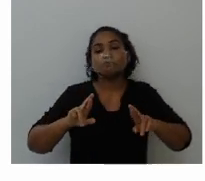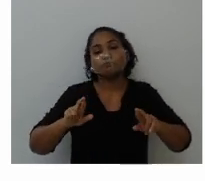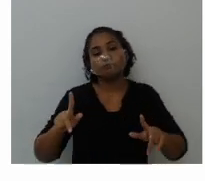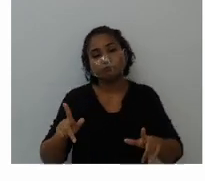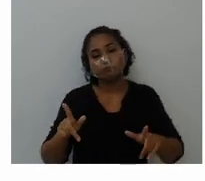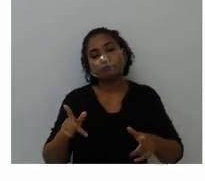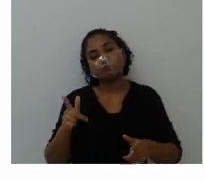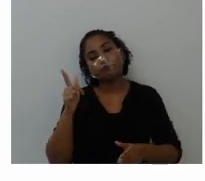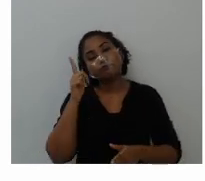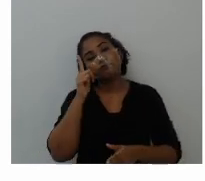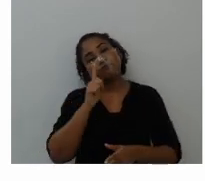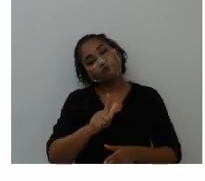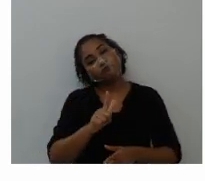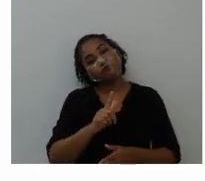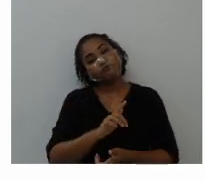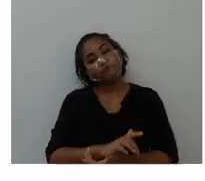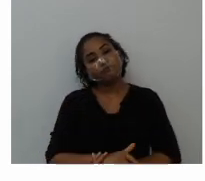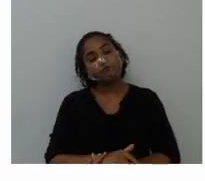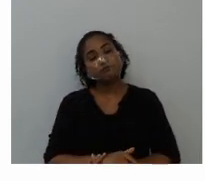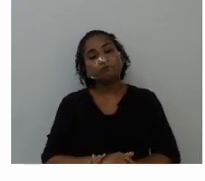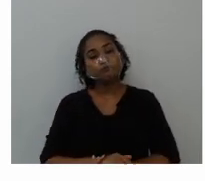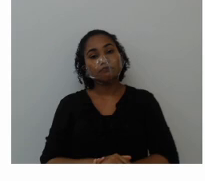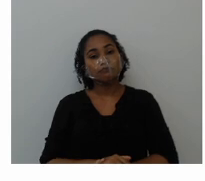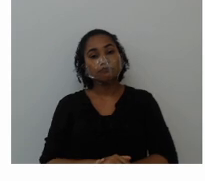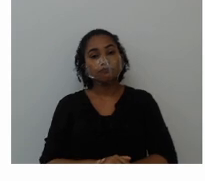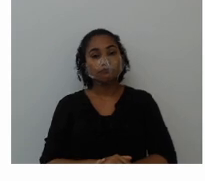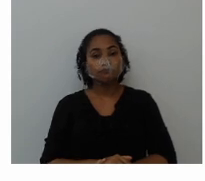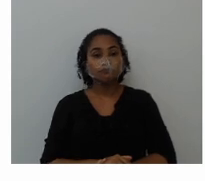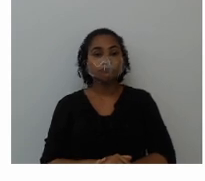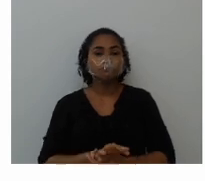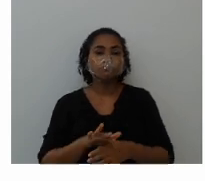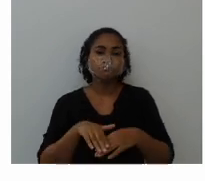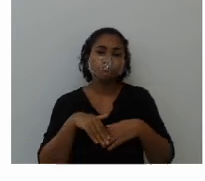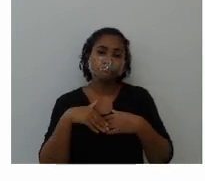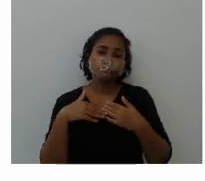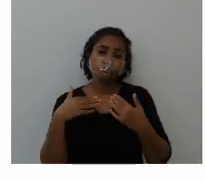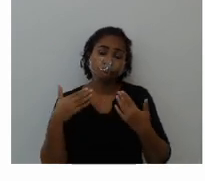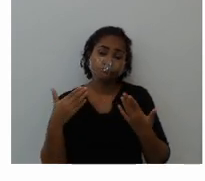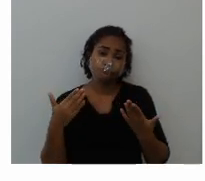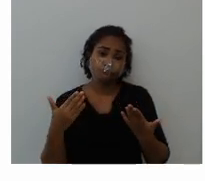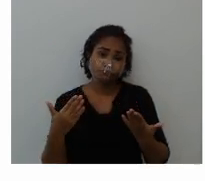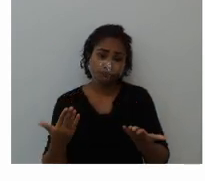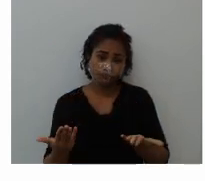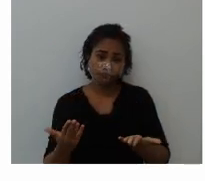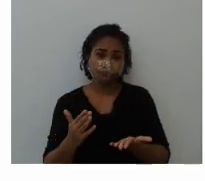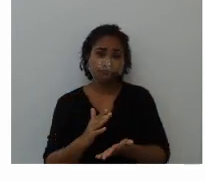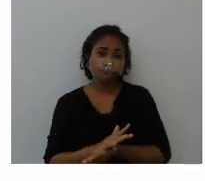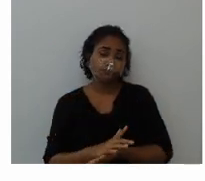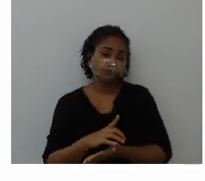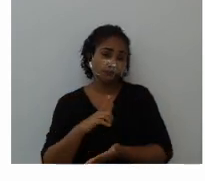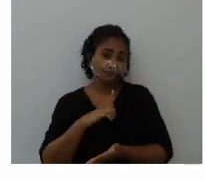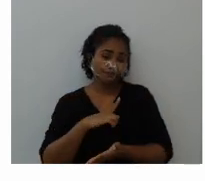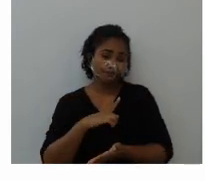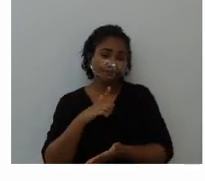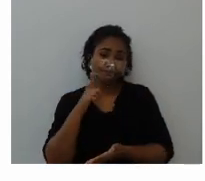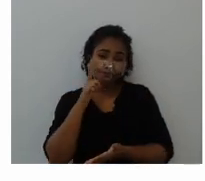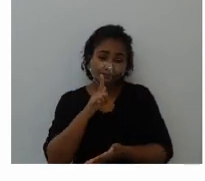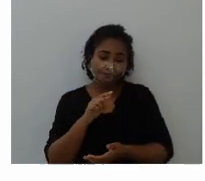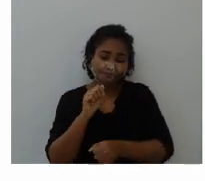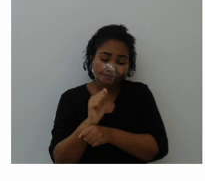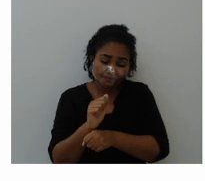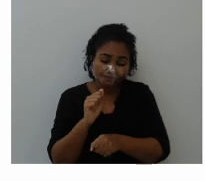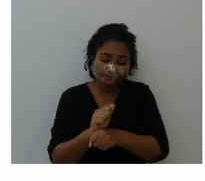porque a corda é diferente, certo? Então, para que esse caixote ele fique parado e não